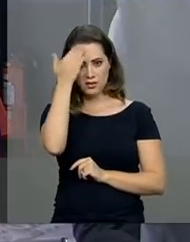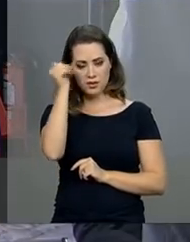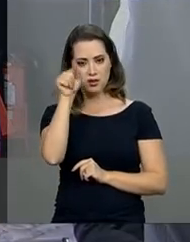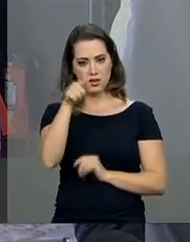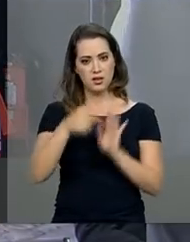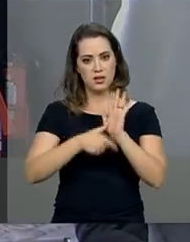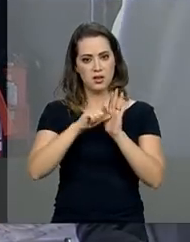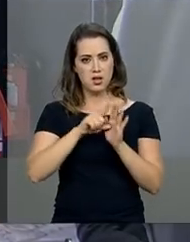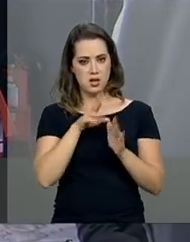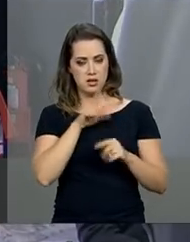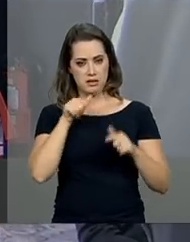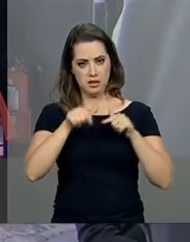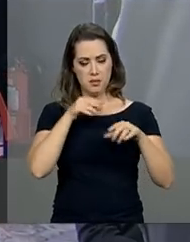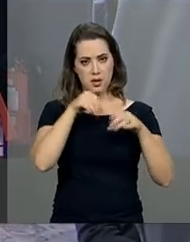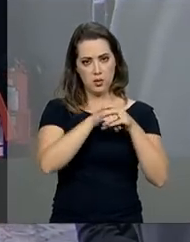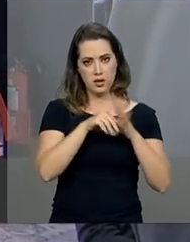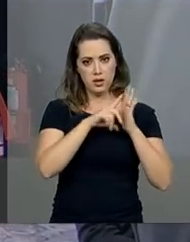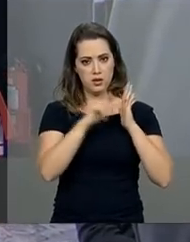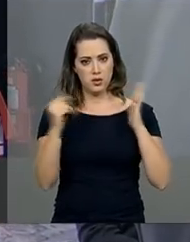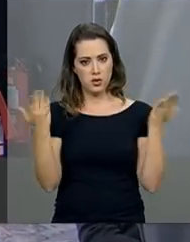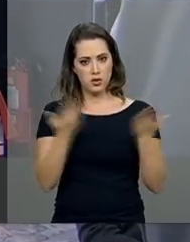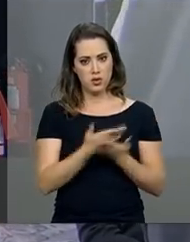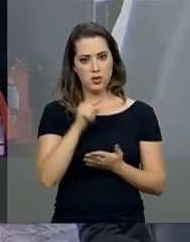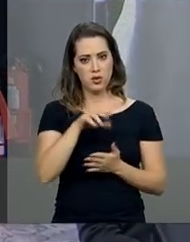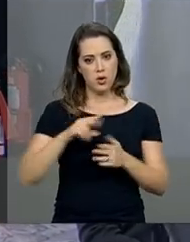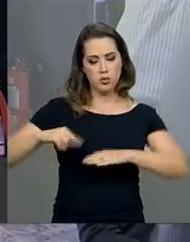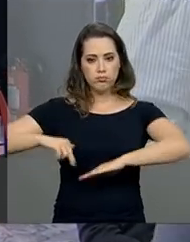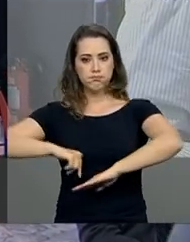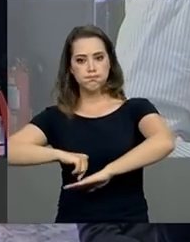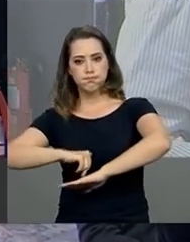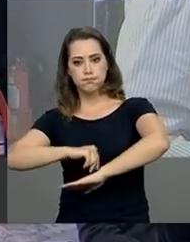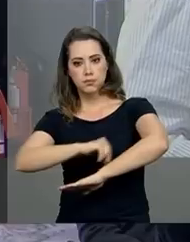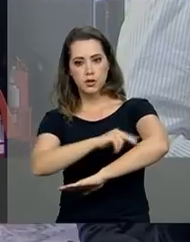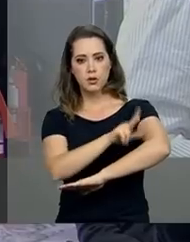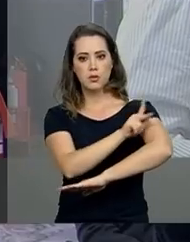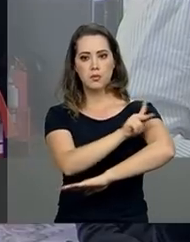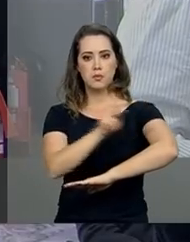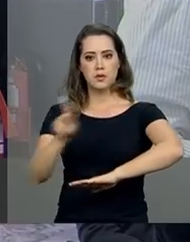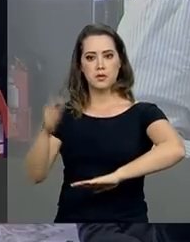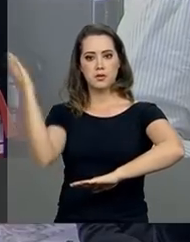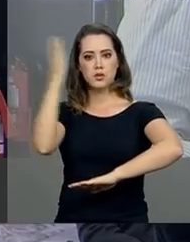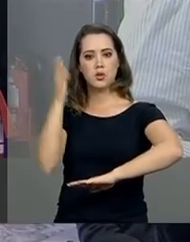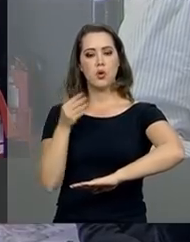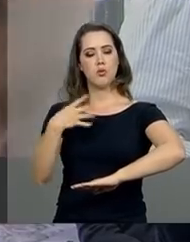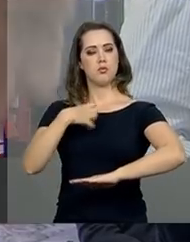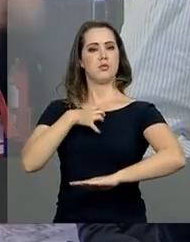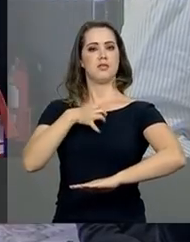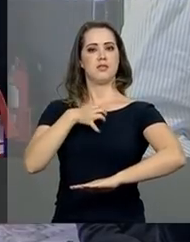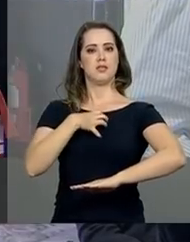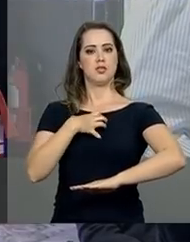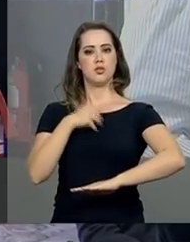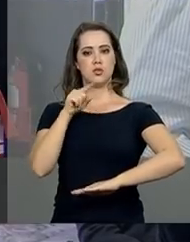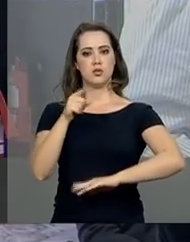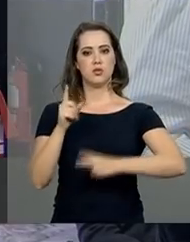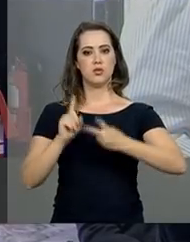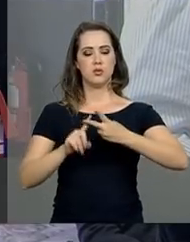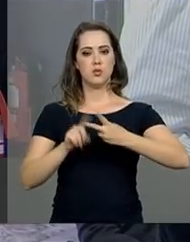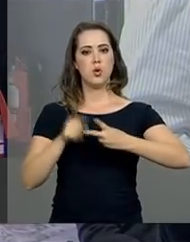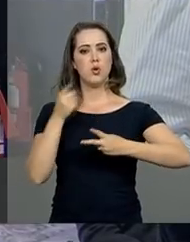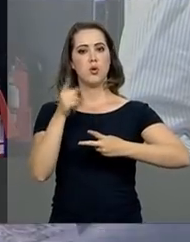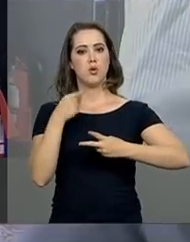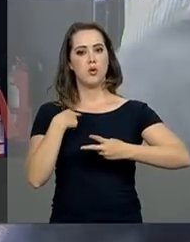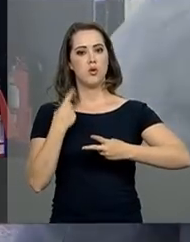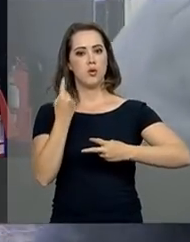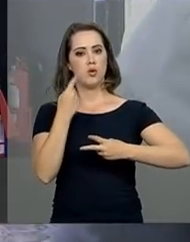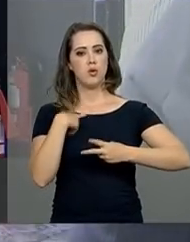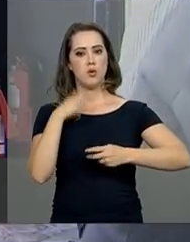assessor do palácio do planalto e hoje sobe a rampa com o presidente da república como é que o senhor se sentiu ea outra questão é um